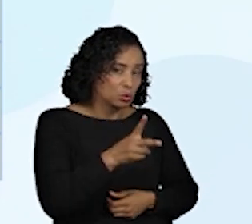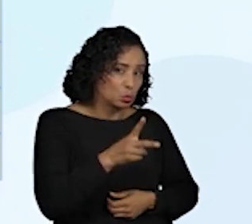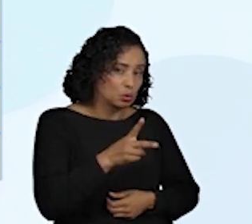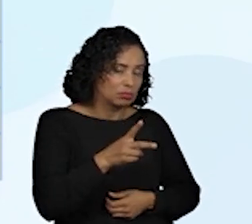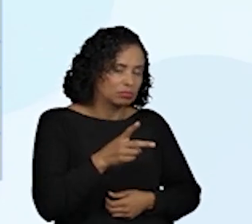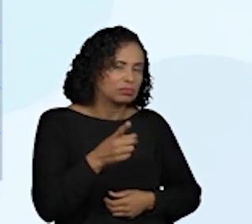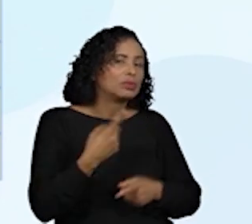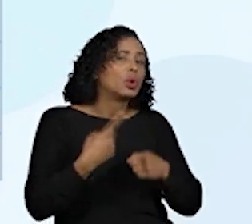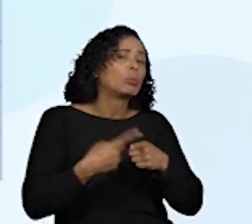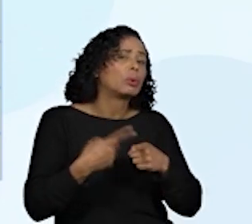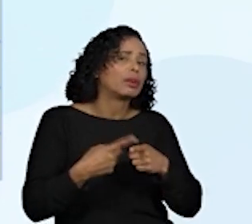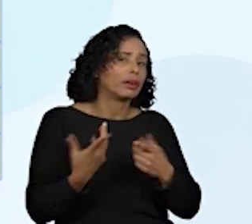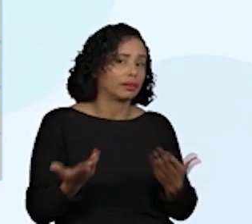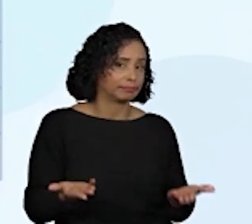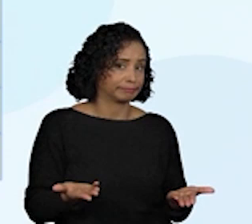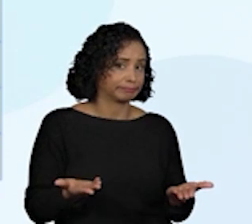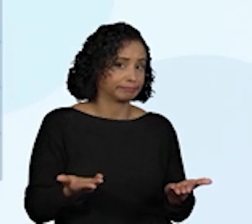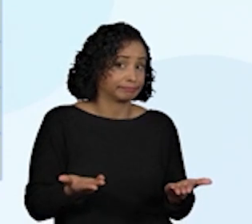dizer isso?